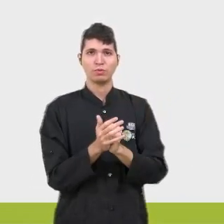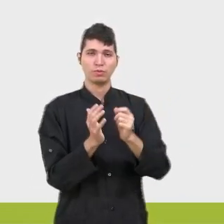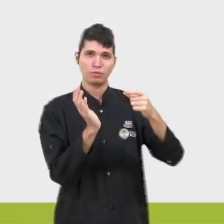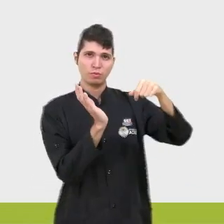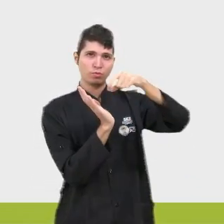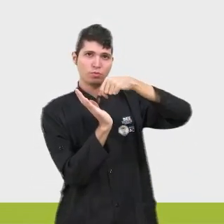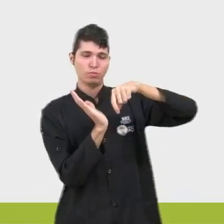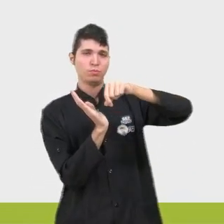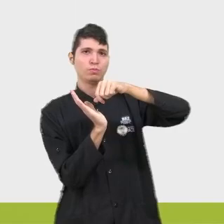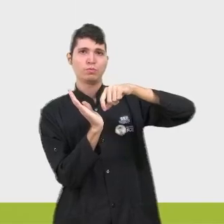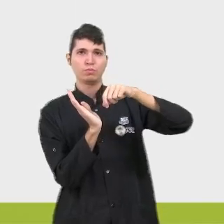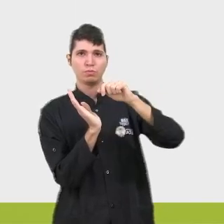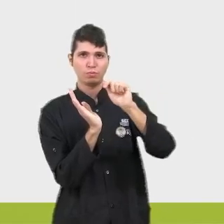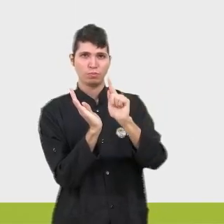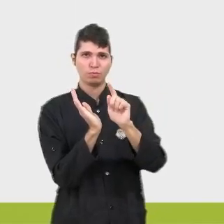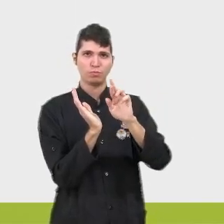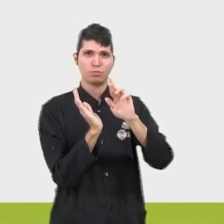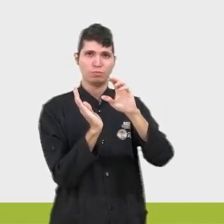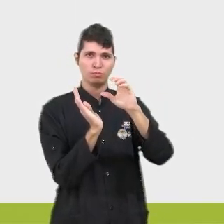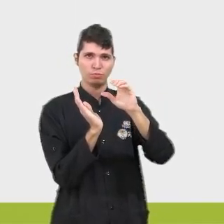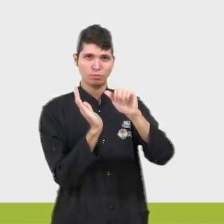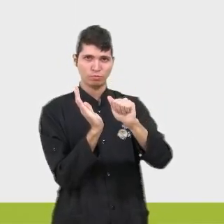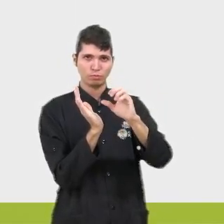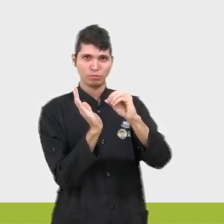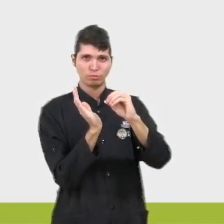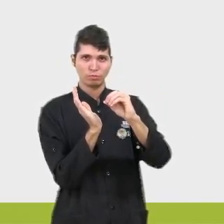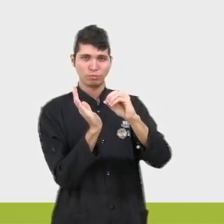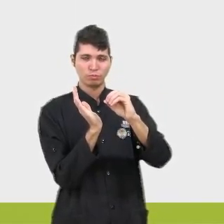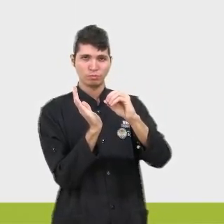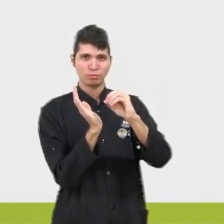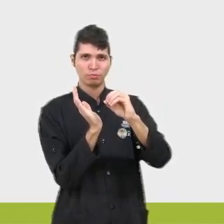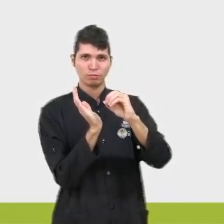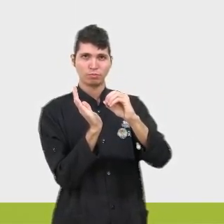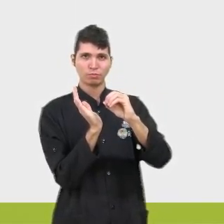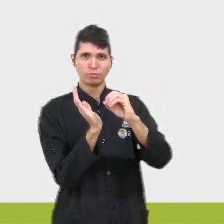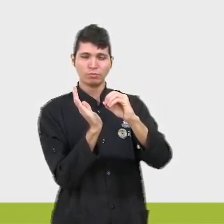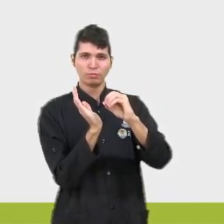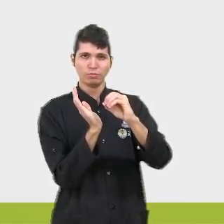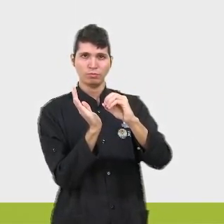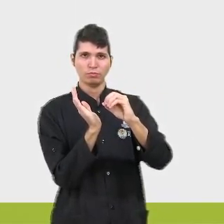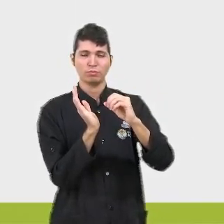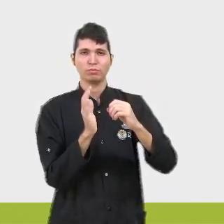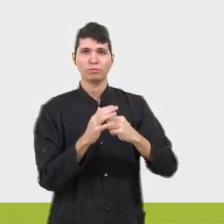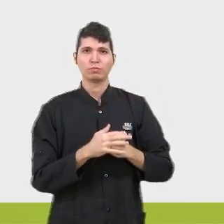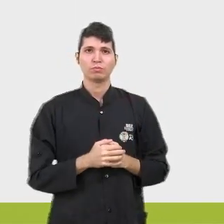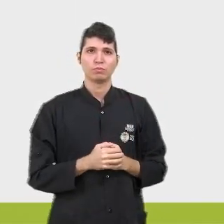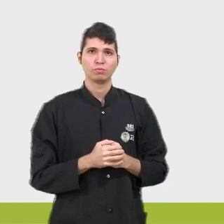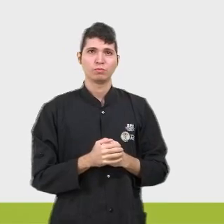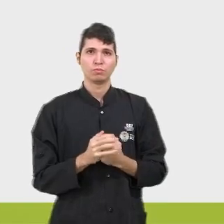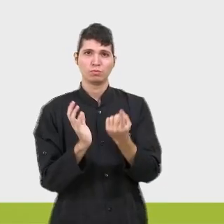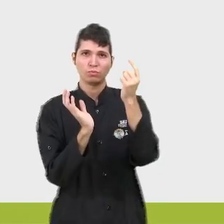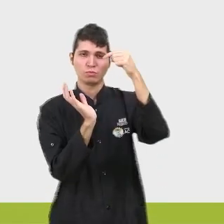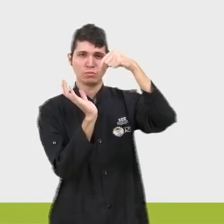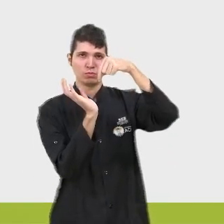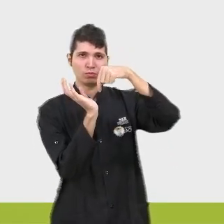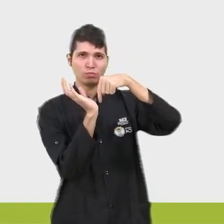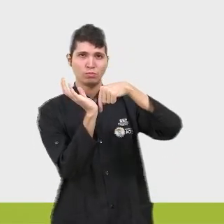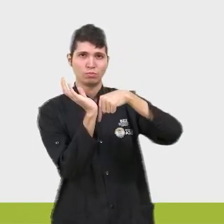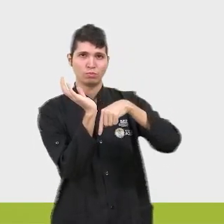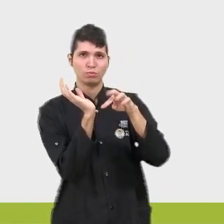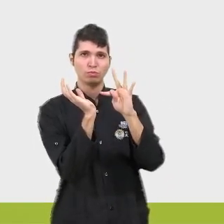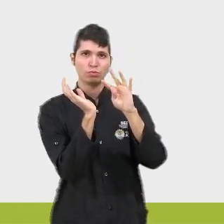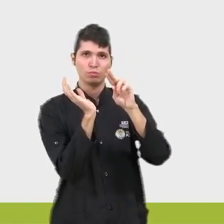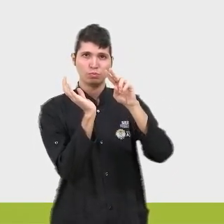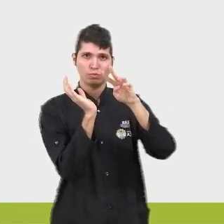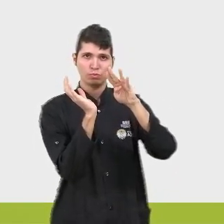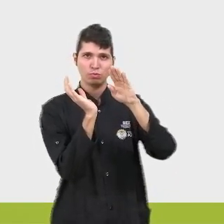pólen, que é menos evidente do que lá nas angiospermas, o tubo polínico, que é a